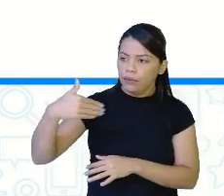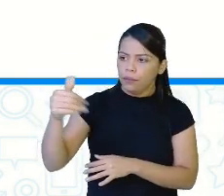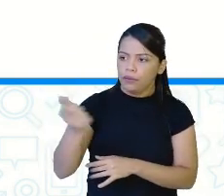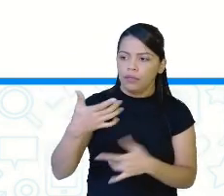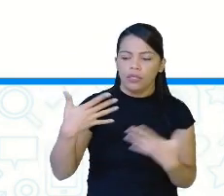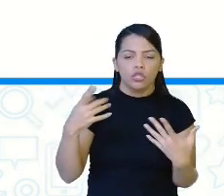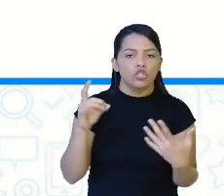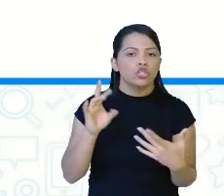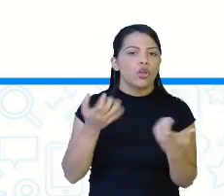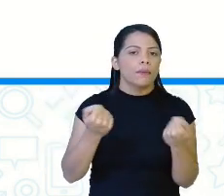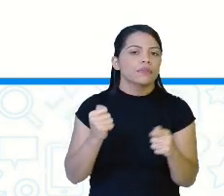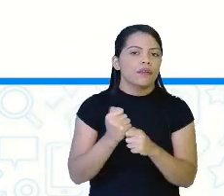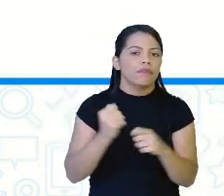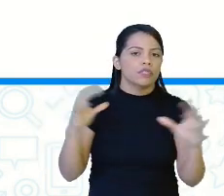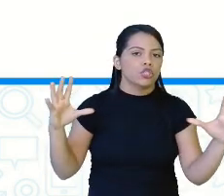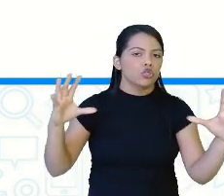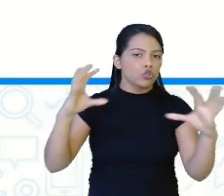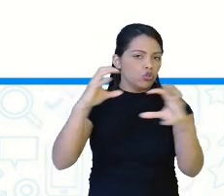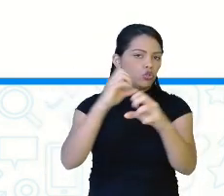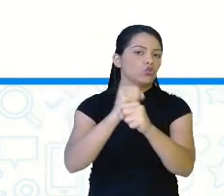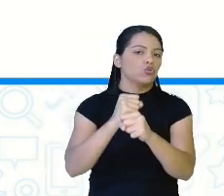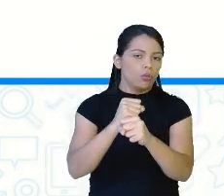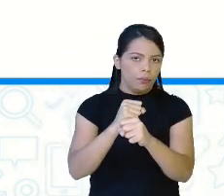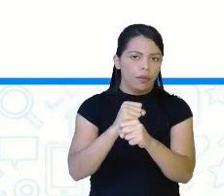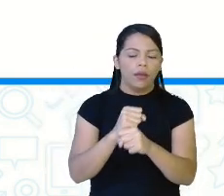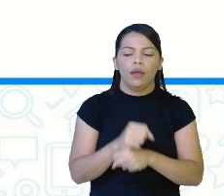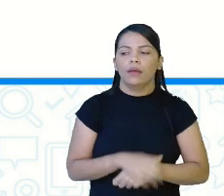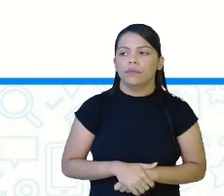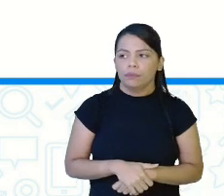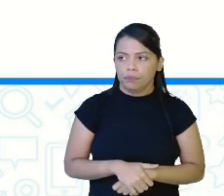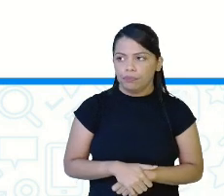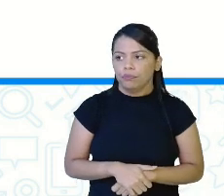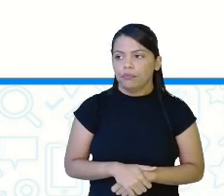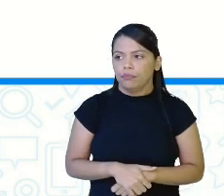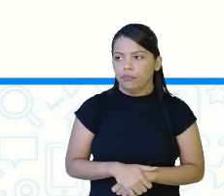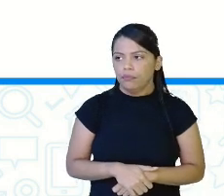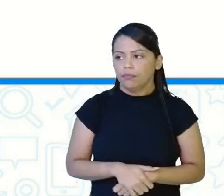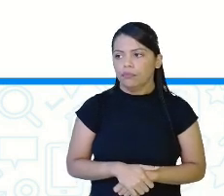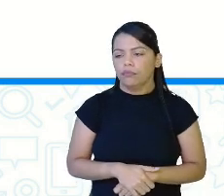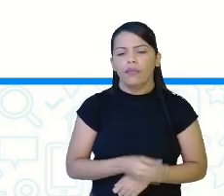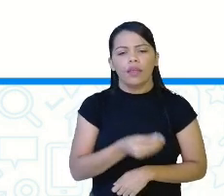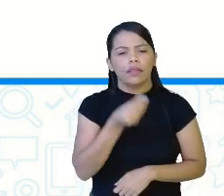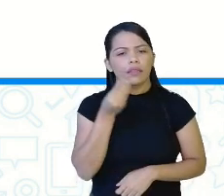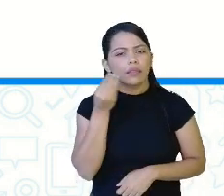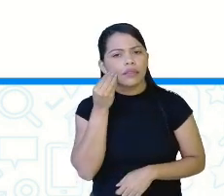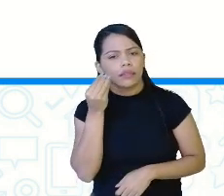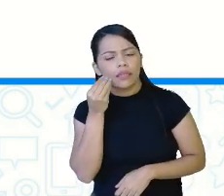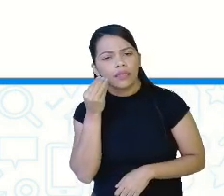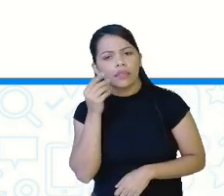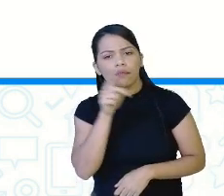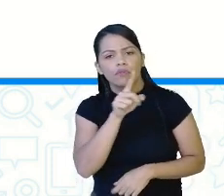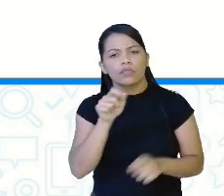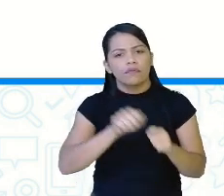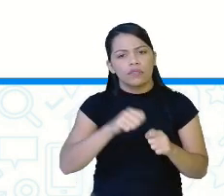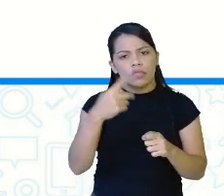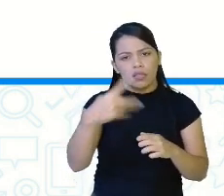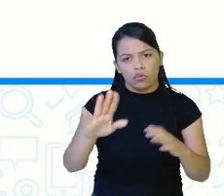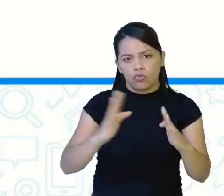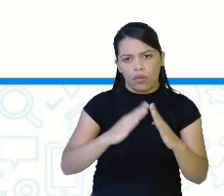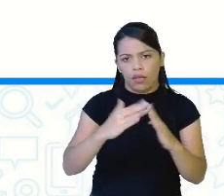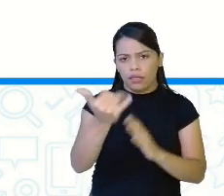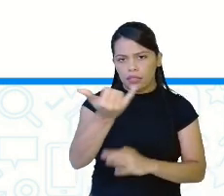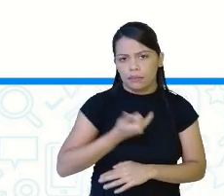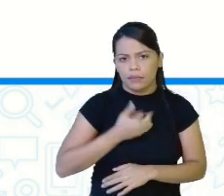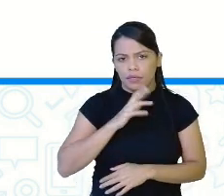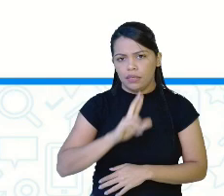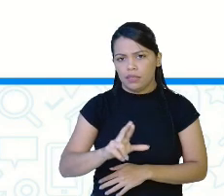fazer a soma de todos os lados. Tenta fazer essa soma em casa e me diz a resposta